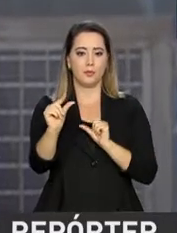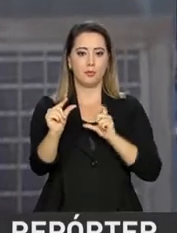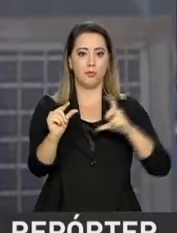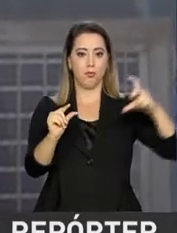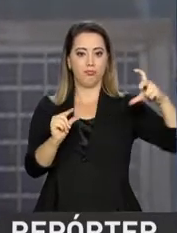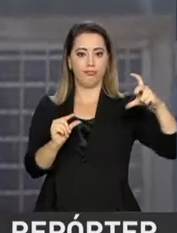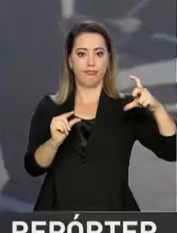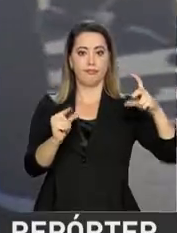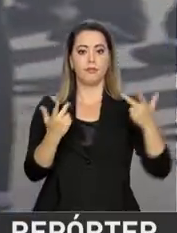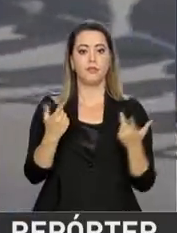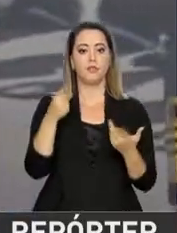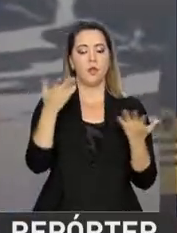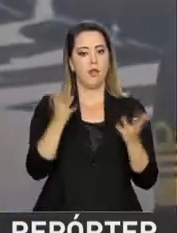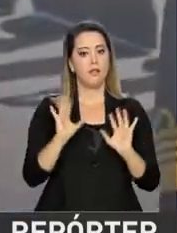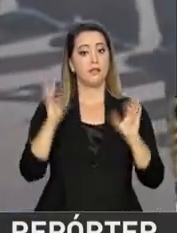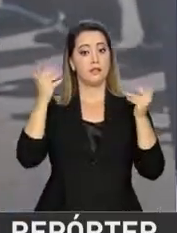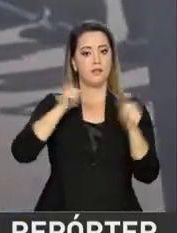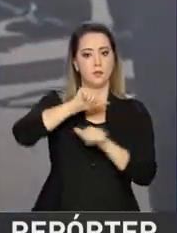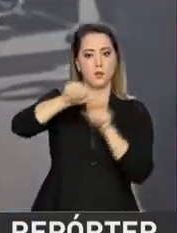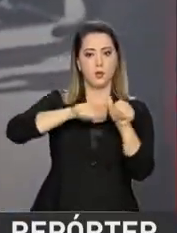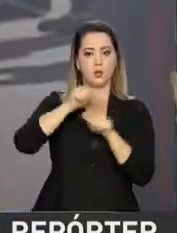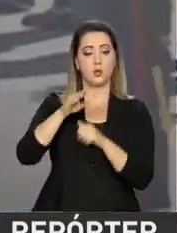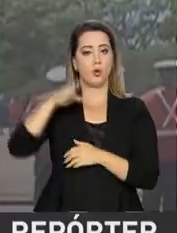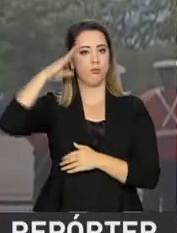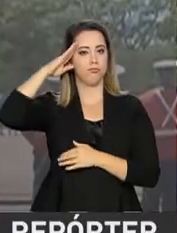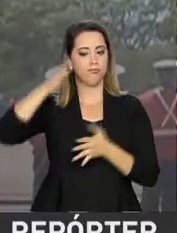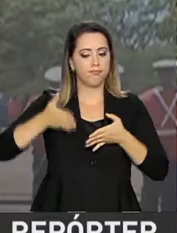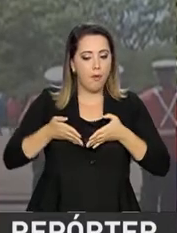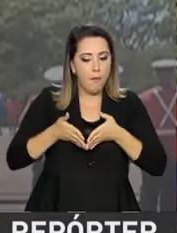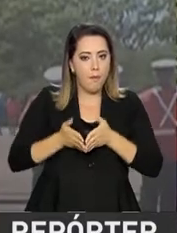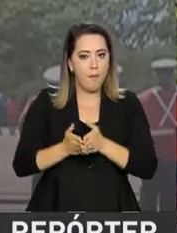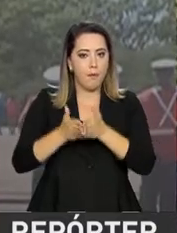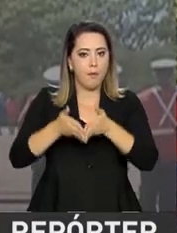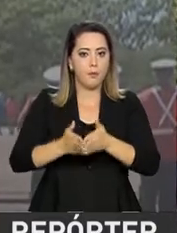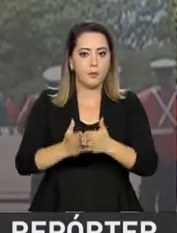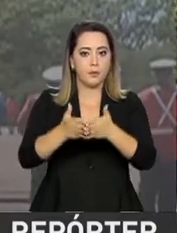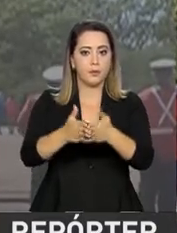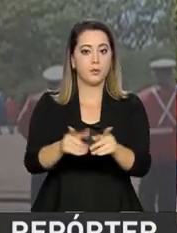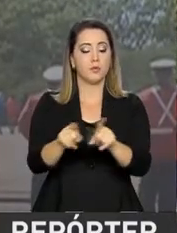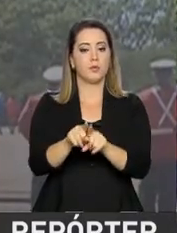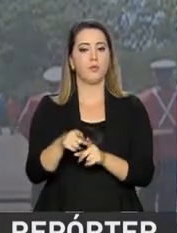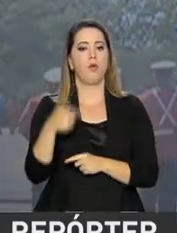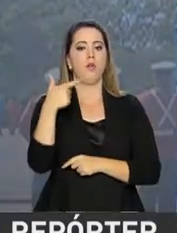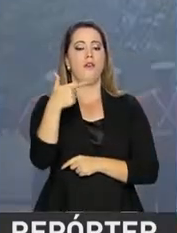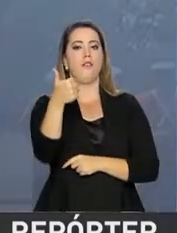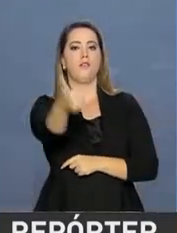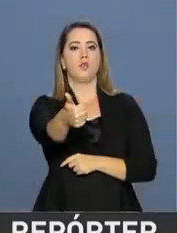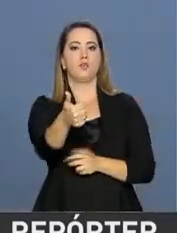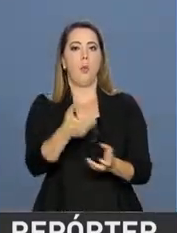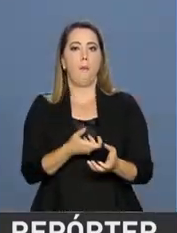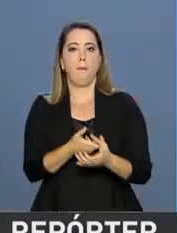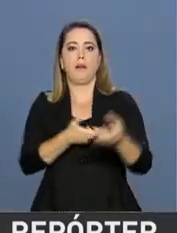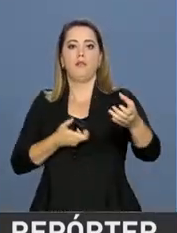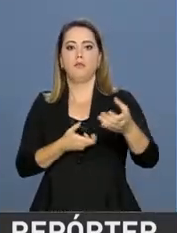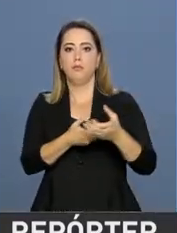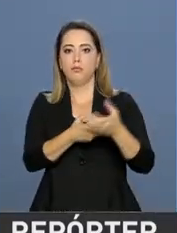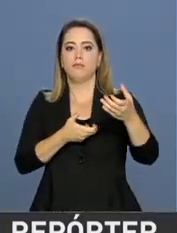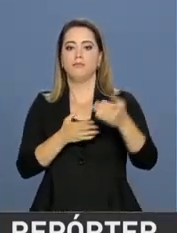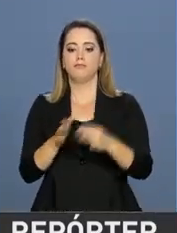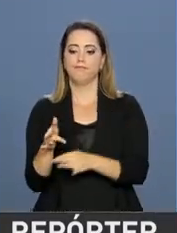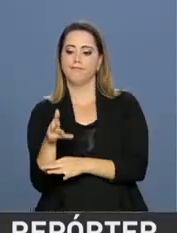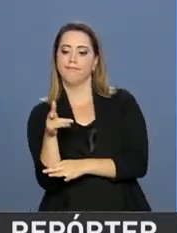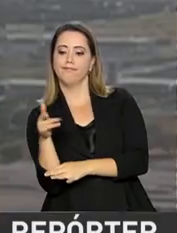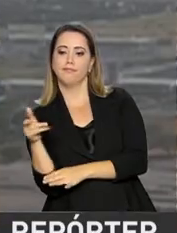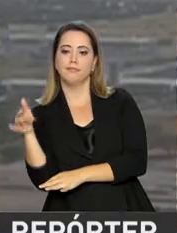troca deste mês ficou a cargo da marinha do brasil os tradicionais 21 tiros de canhão deram início à subida da nova